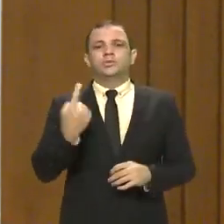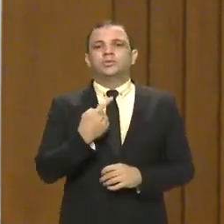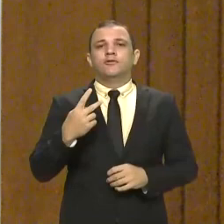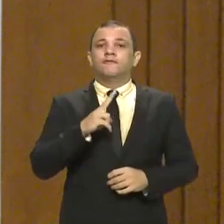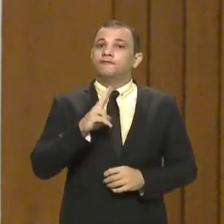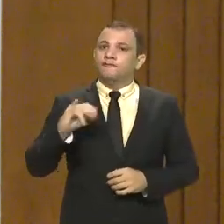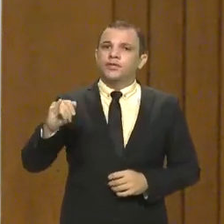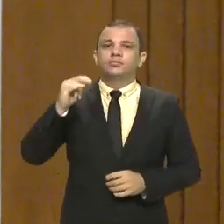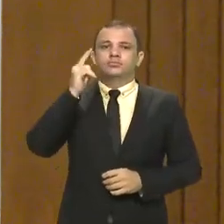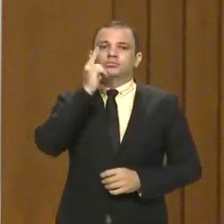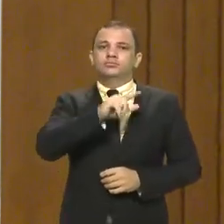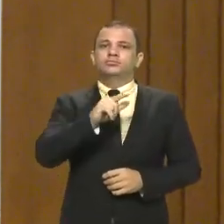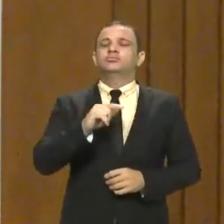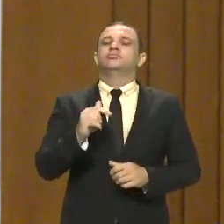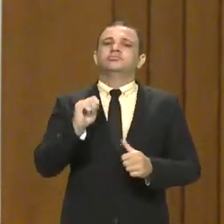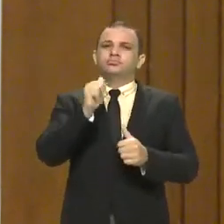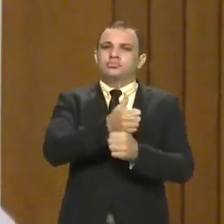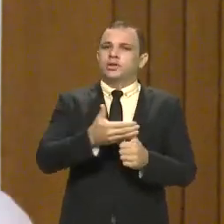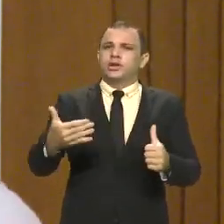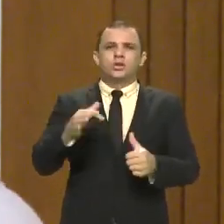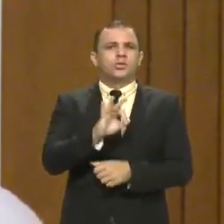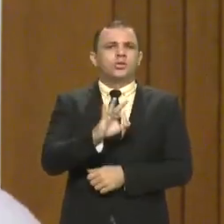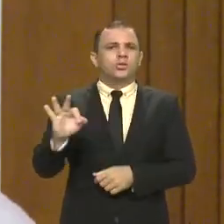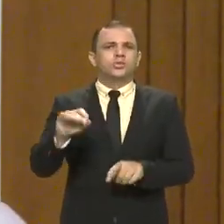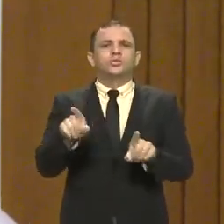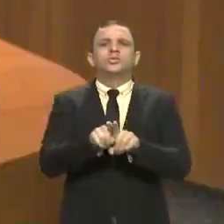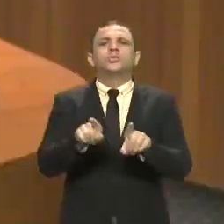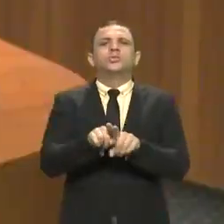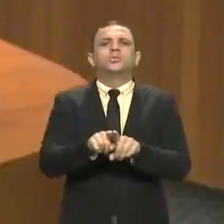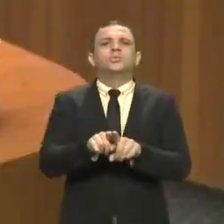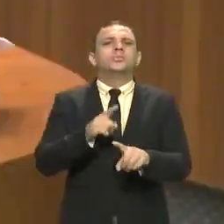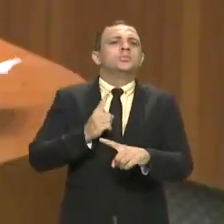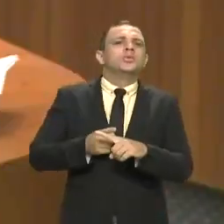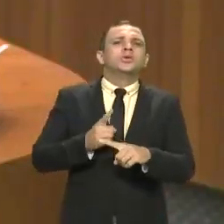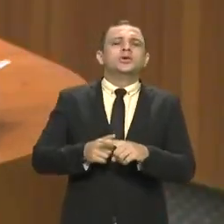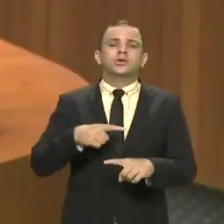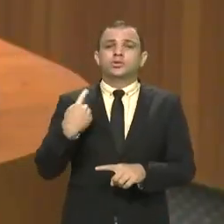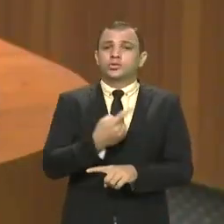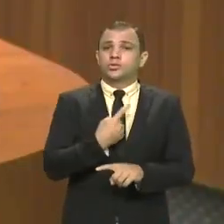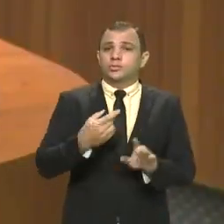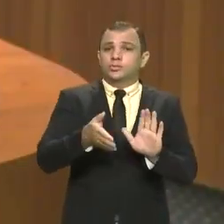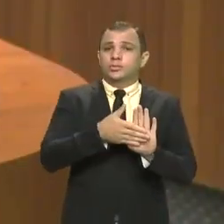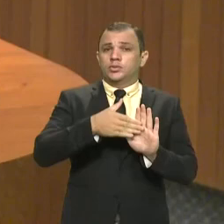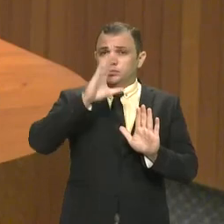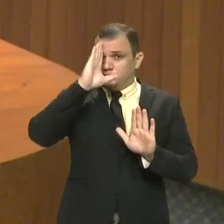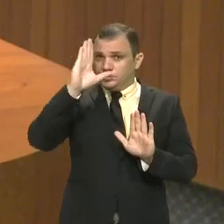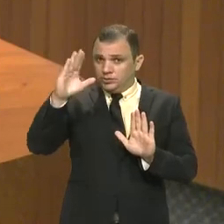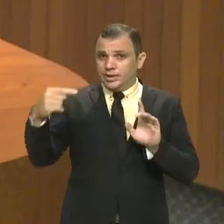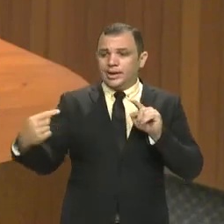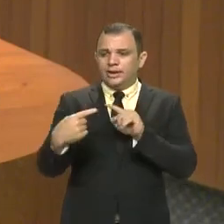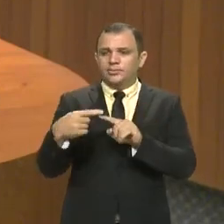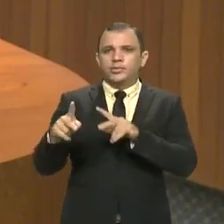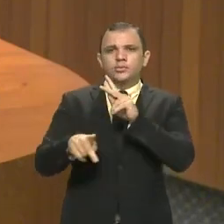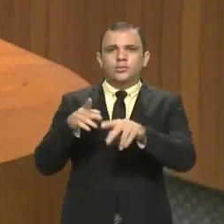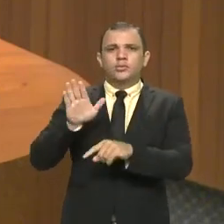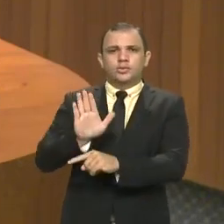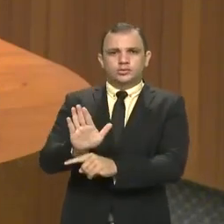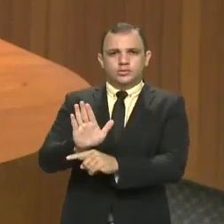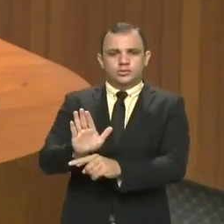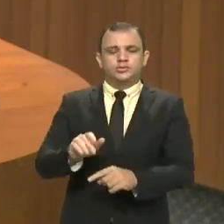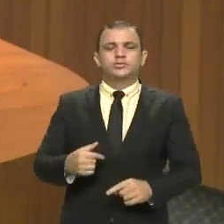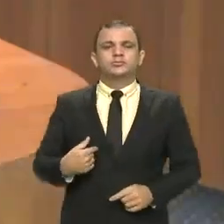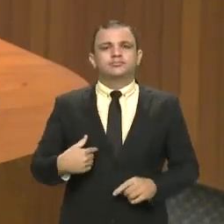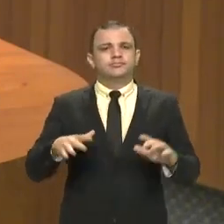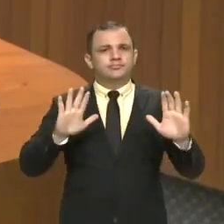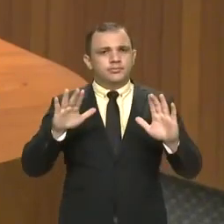excelente mandato, porque temos feito um mandato pautado principalmente em iniciativas populares. Me despeço de vocês, deixando um